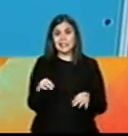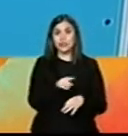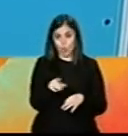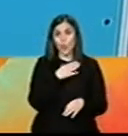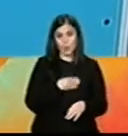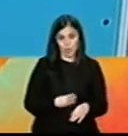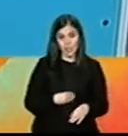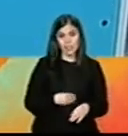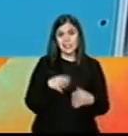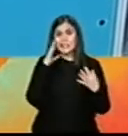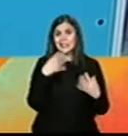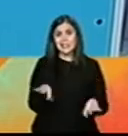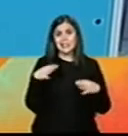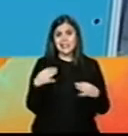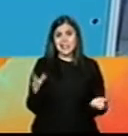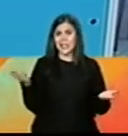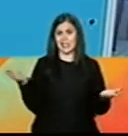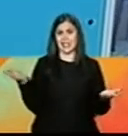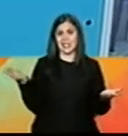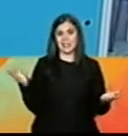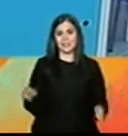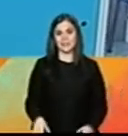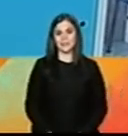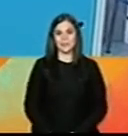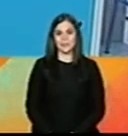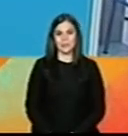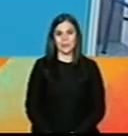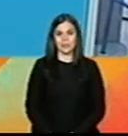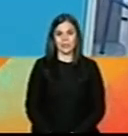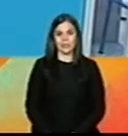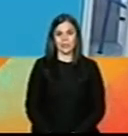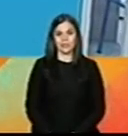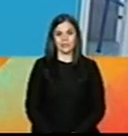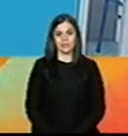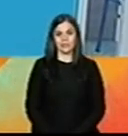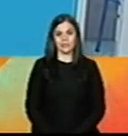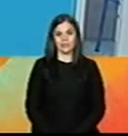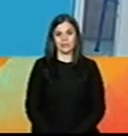Pedrinho? Extremamente simples. E então vai ao forno, está bem?